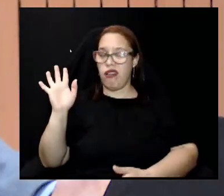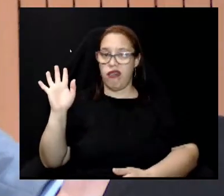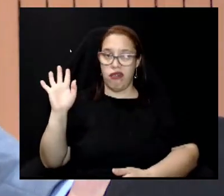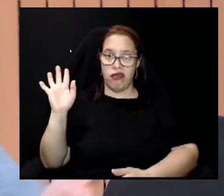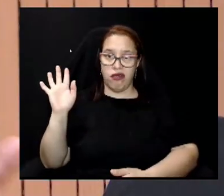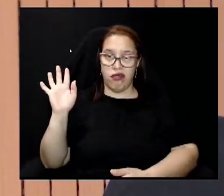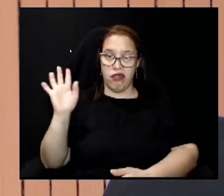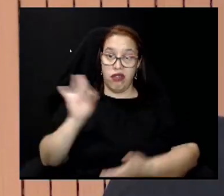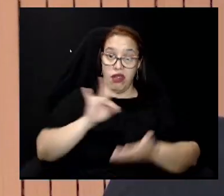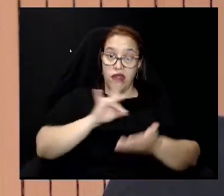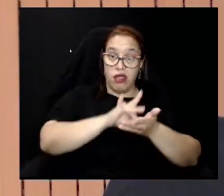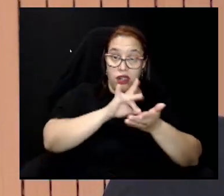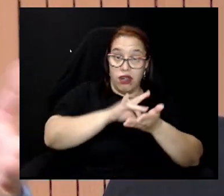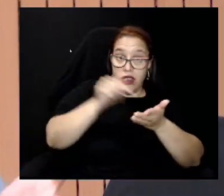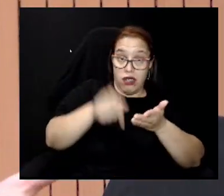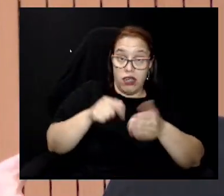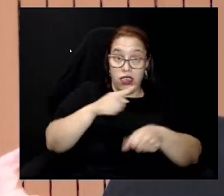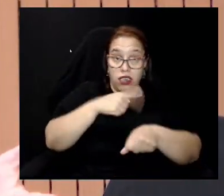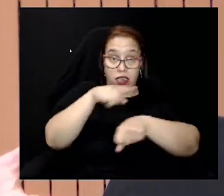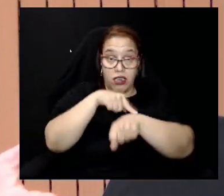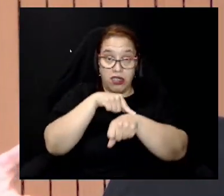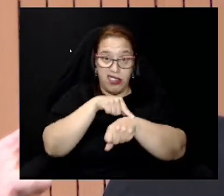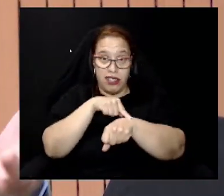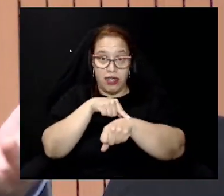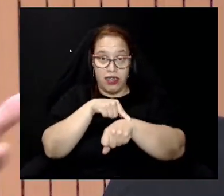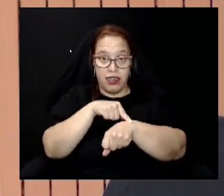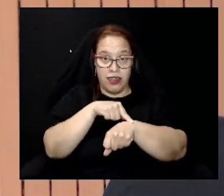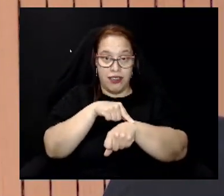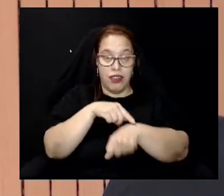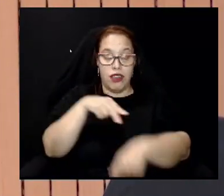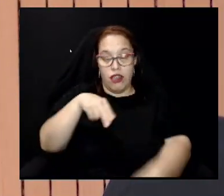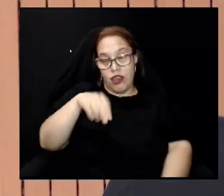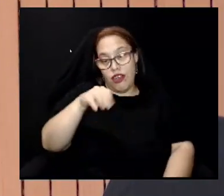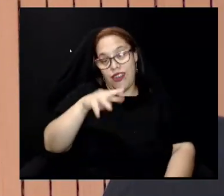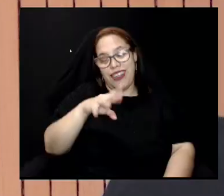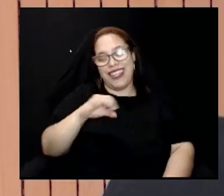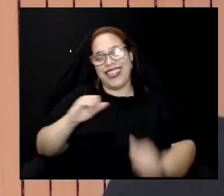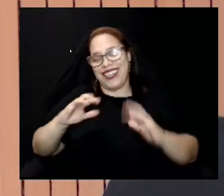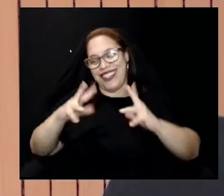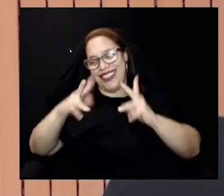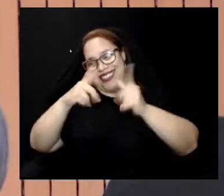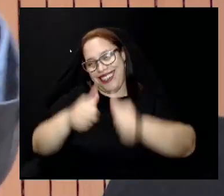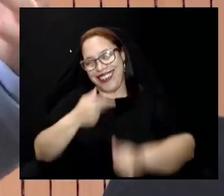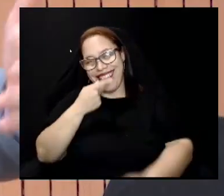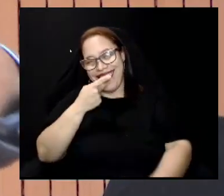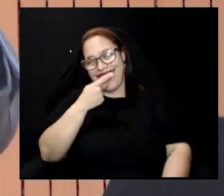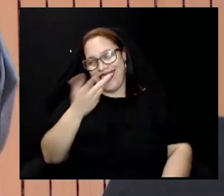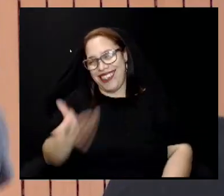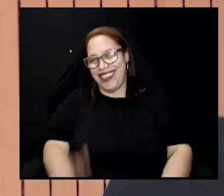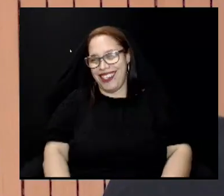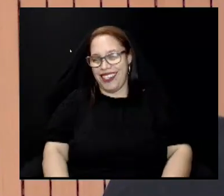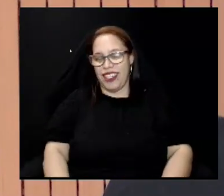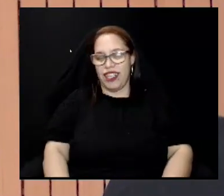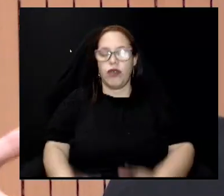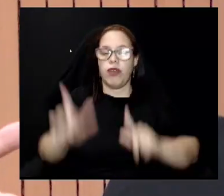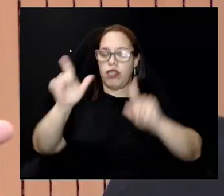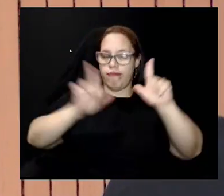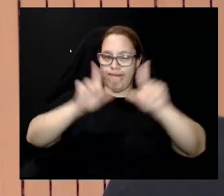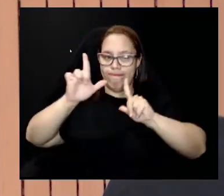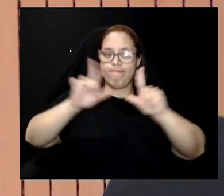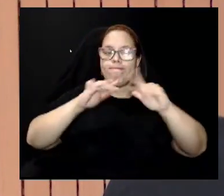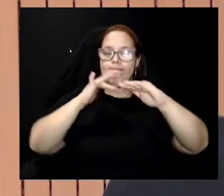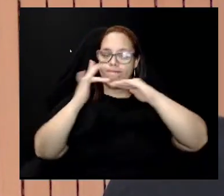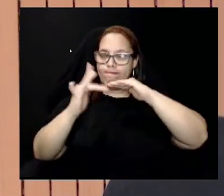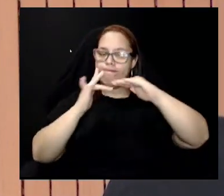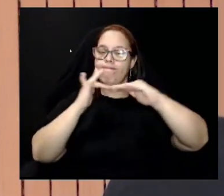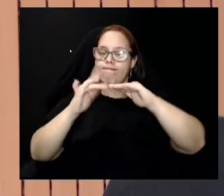estarmos aqui num horário extremamente nobre, né? De todos aqui falando para a televisão, para as mídias, sobre câncer,